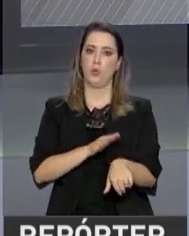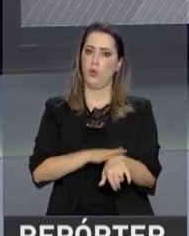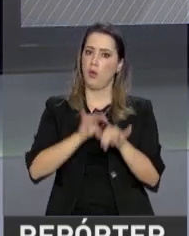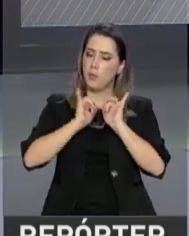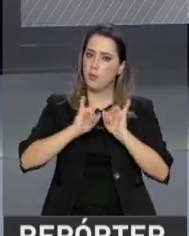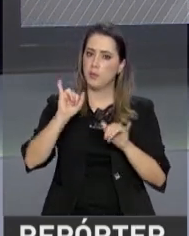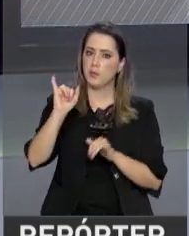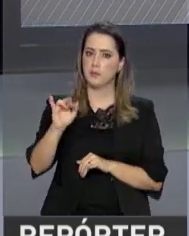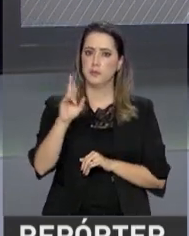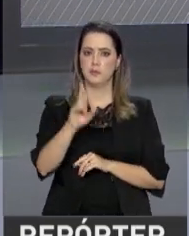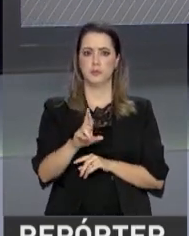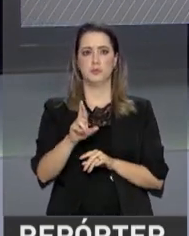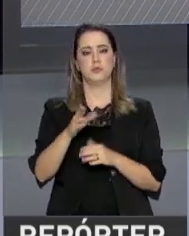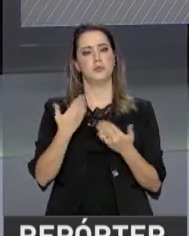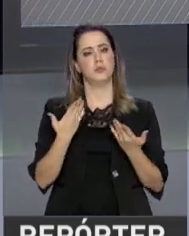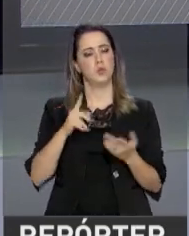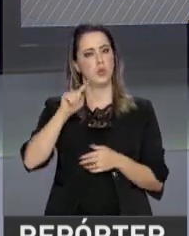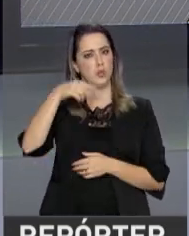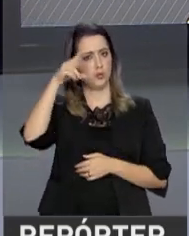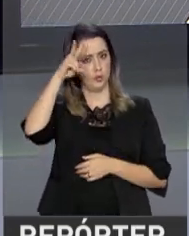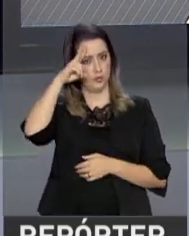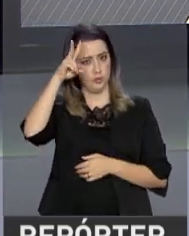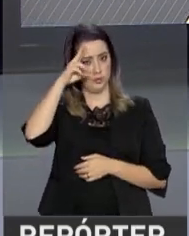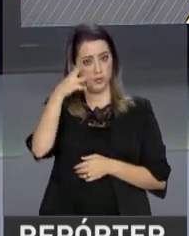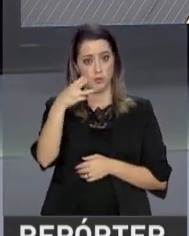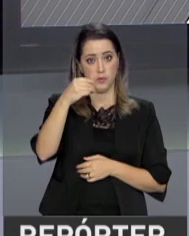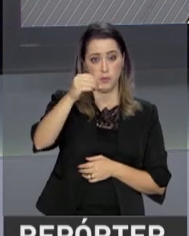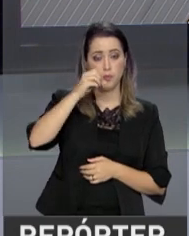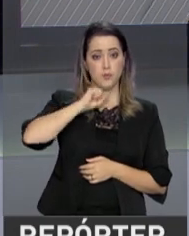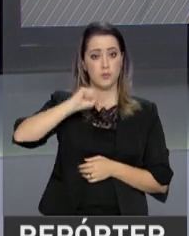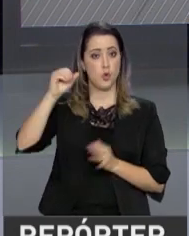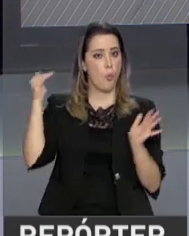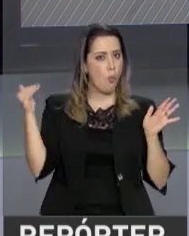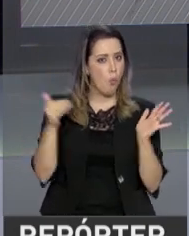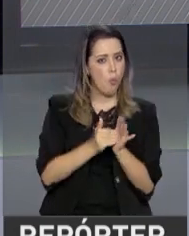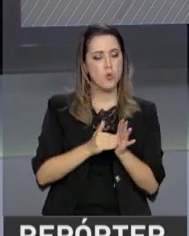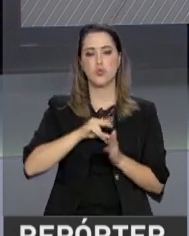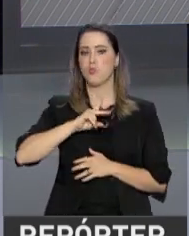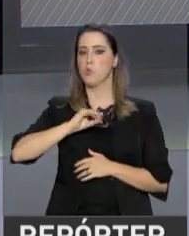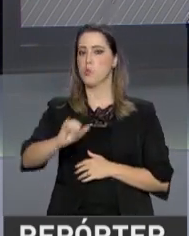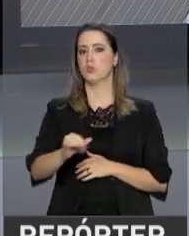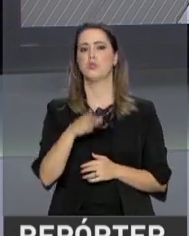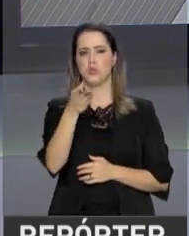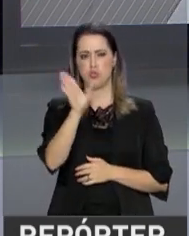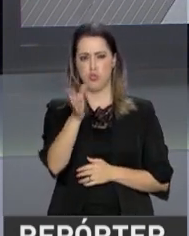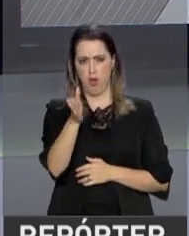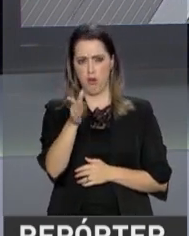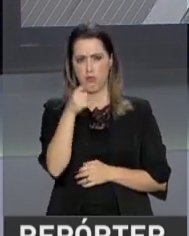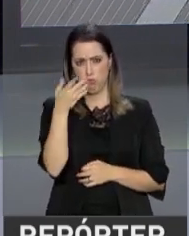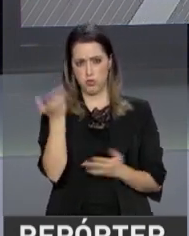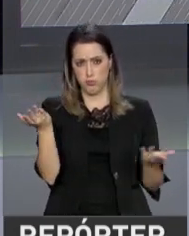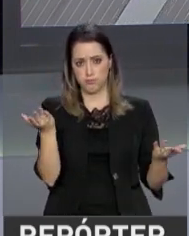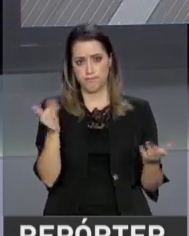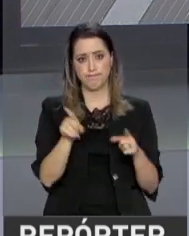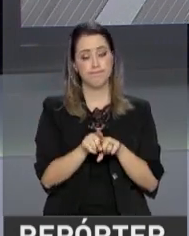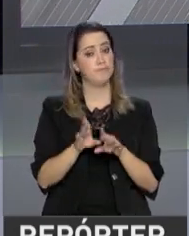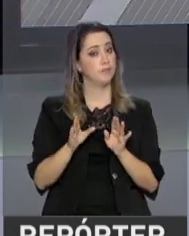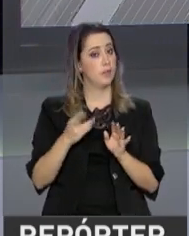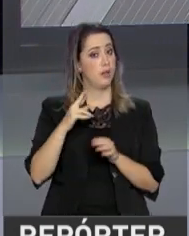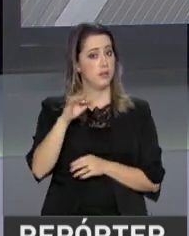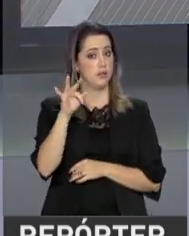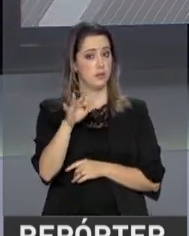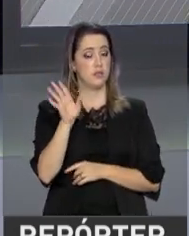da declaração do imposto de renda próxima segunda feira dia 30 é o último dia ou seja fez a sua de acordo com a receita federal